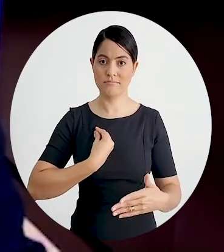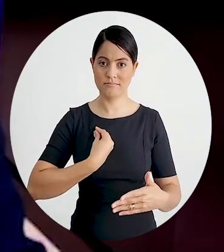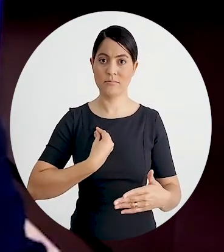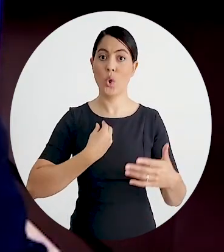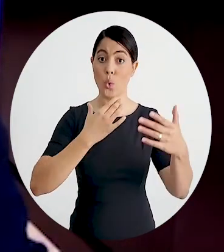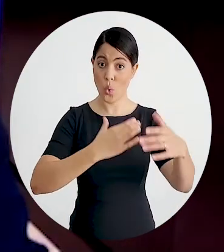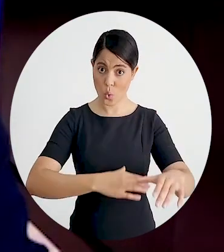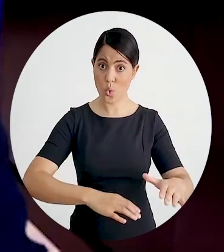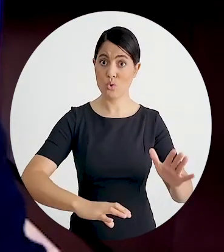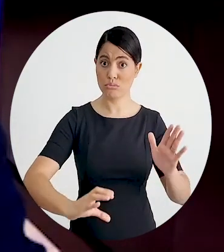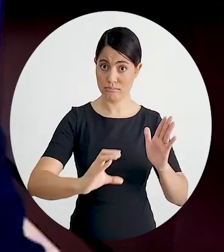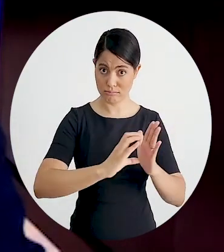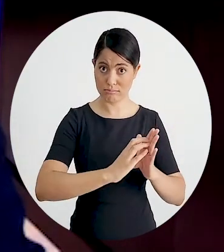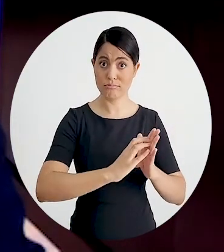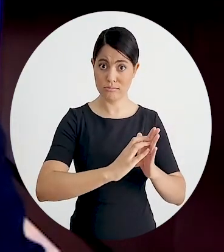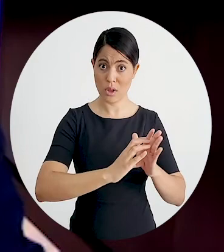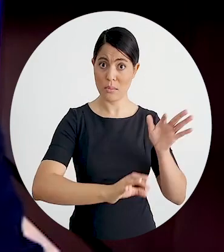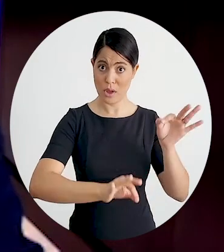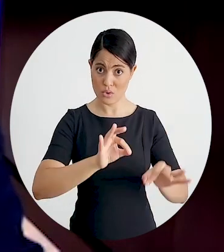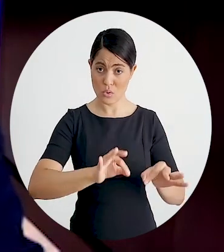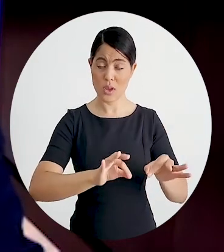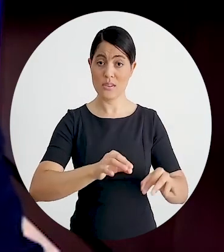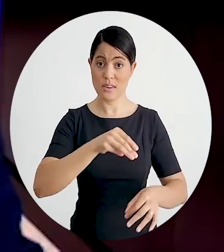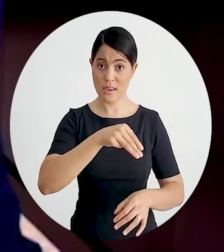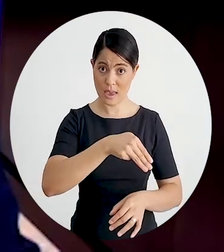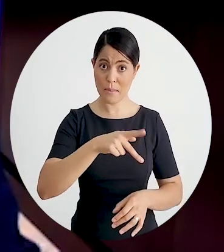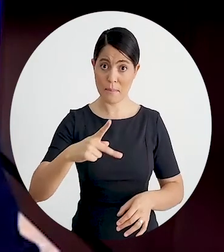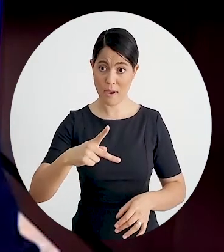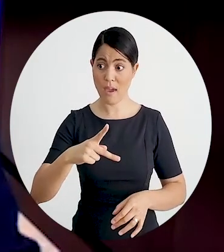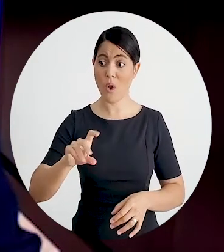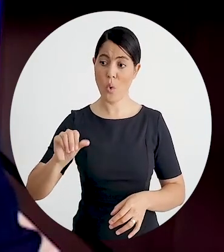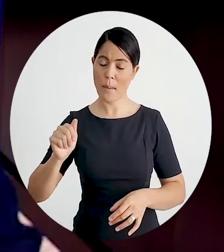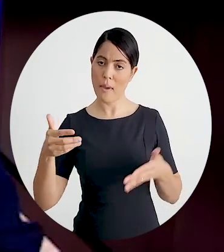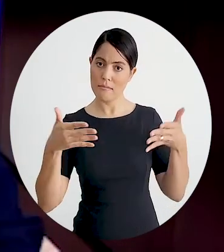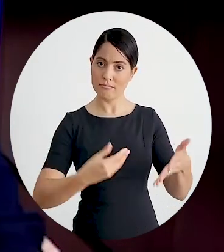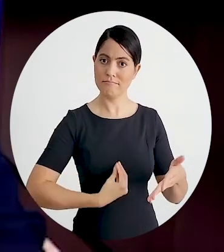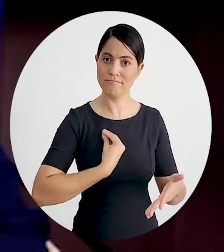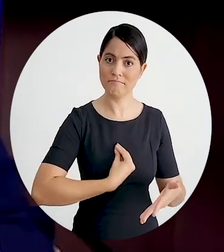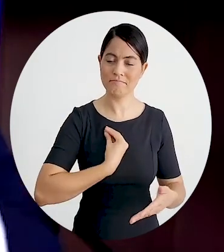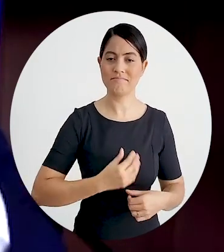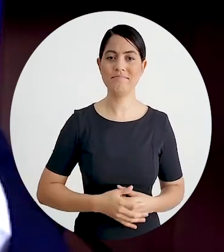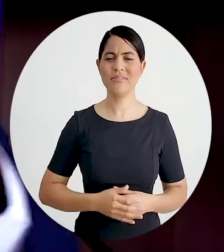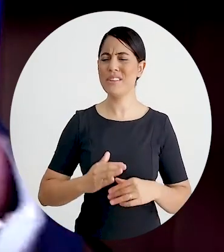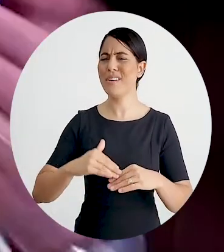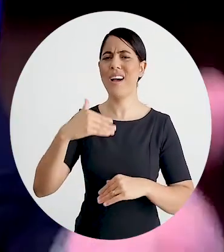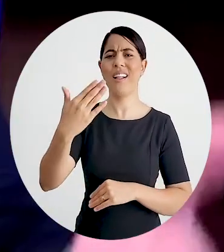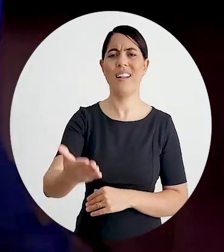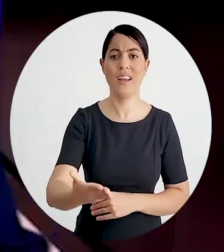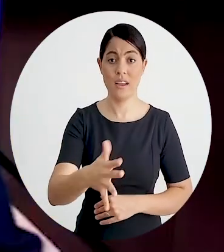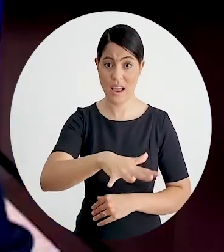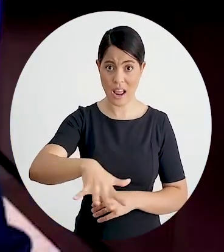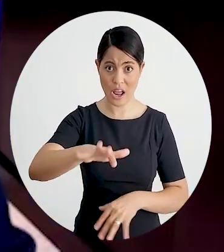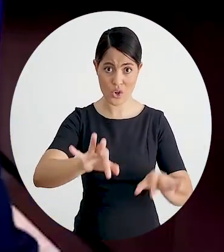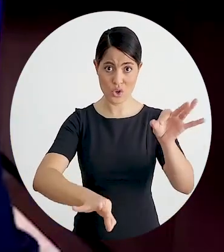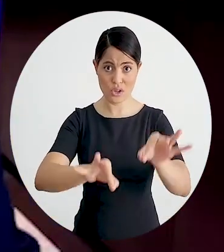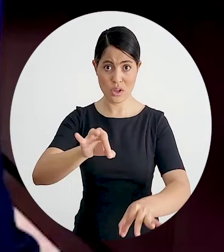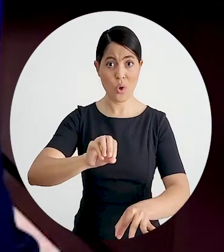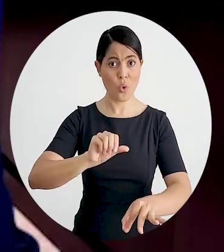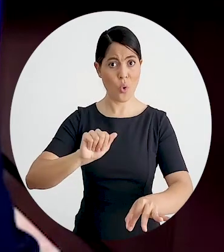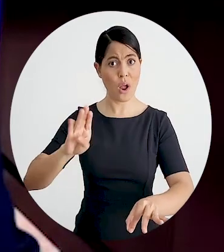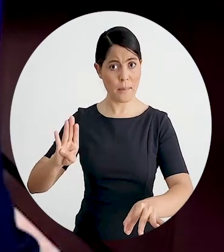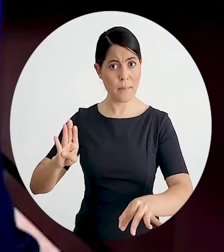juízes, membros do Ministério Público. Ela diz mais que a OAB indica membros do Poder